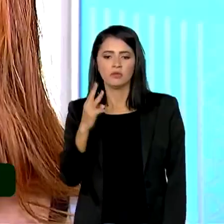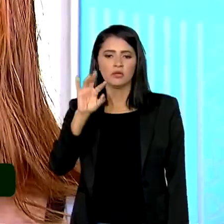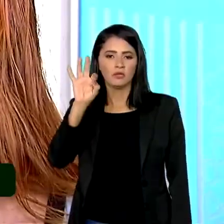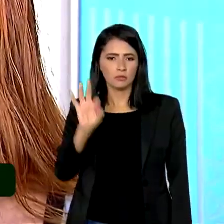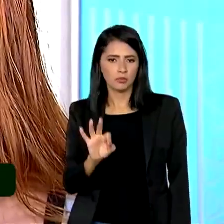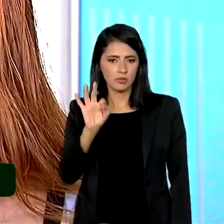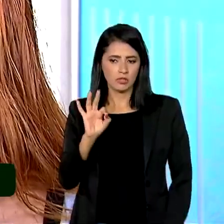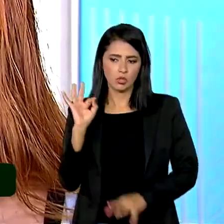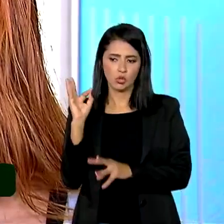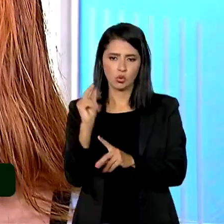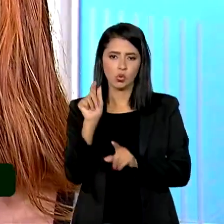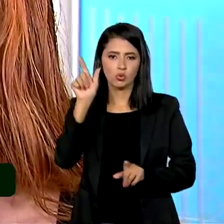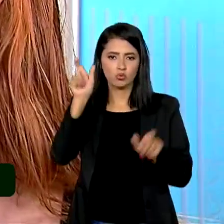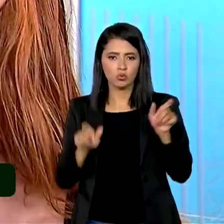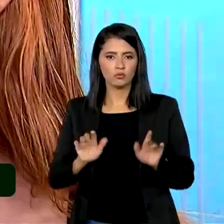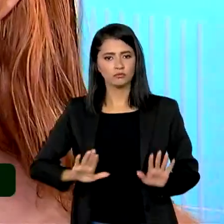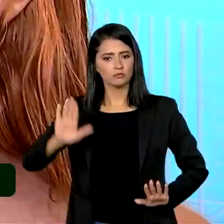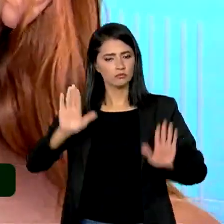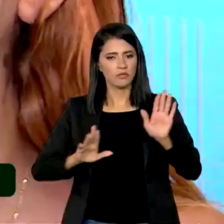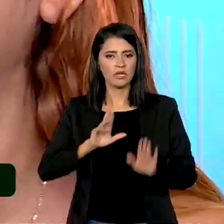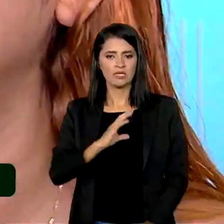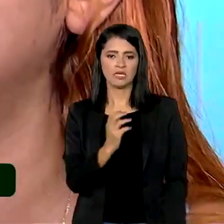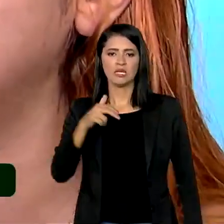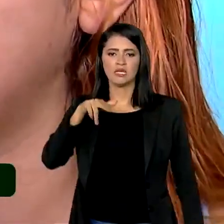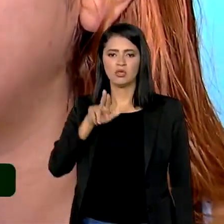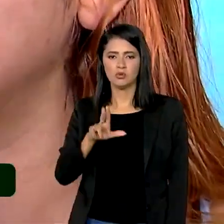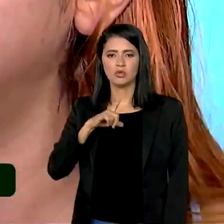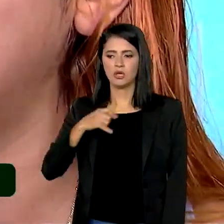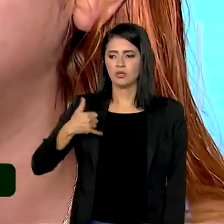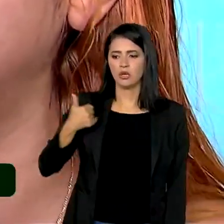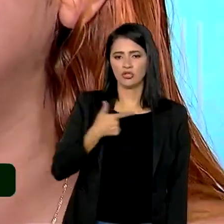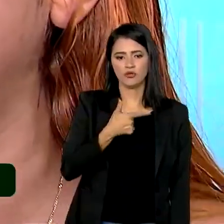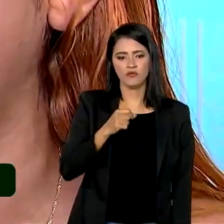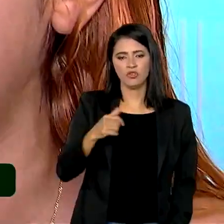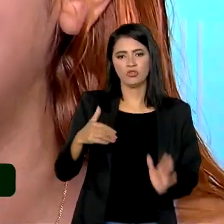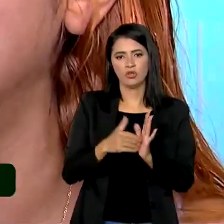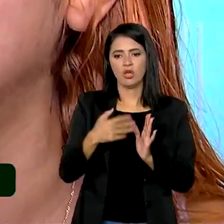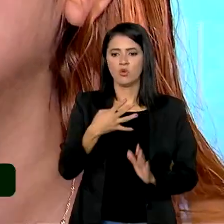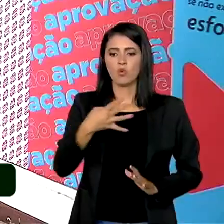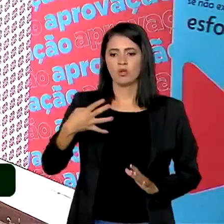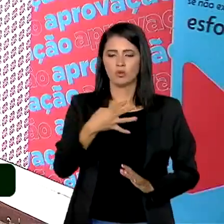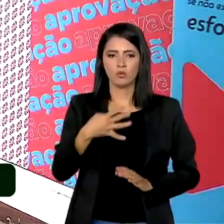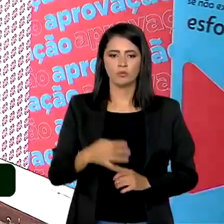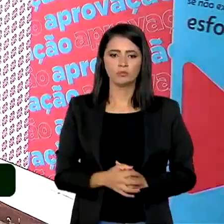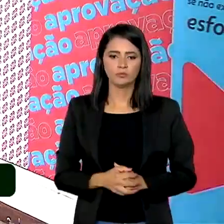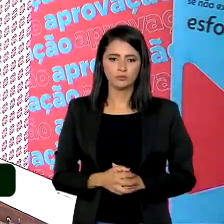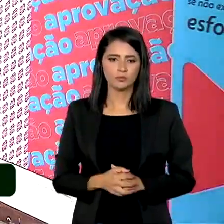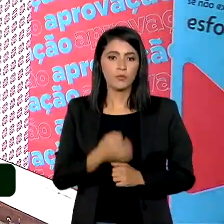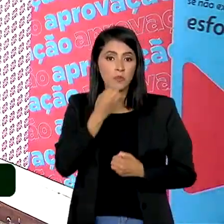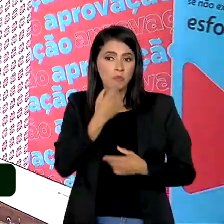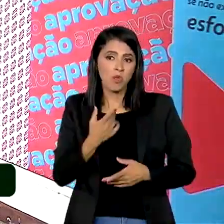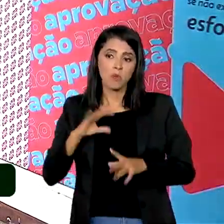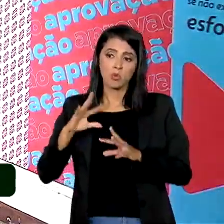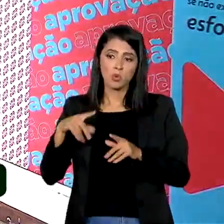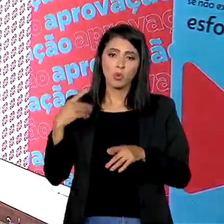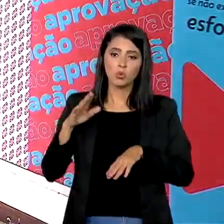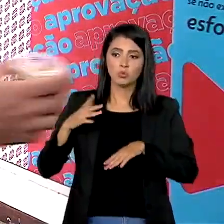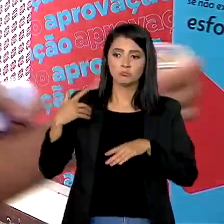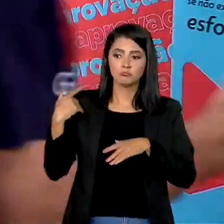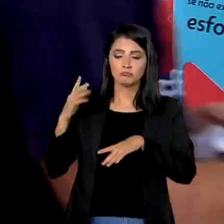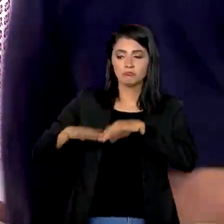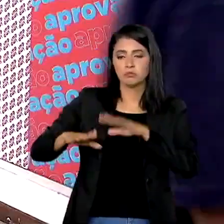80,3% do total de candidatos do CNU tem entre 20 e 44 anos. O bom é porque tudo depende só de